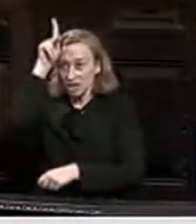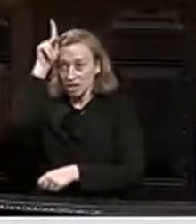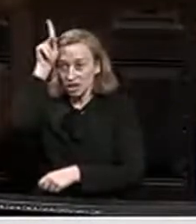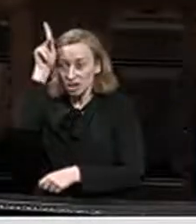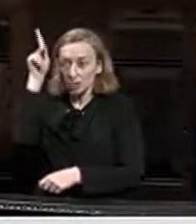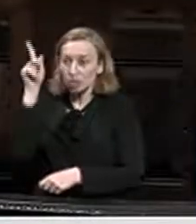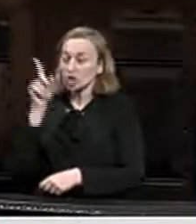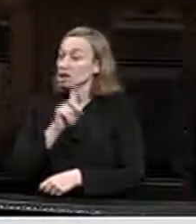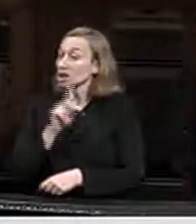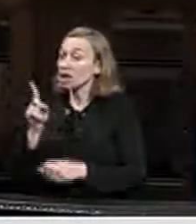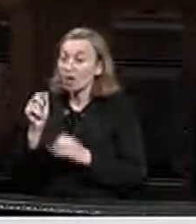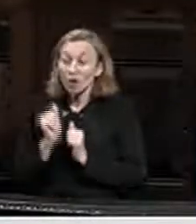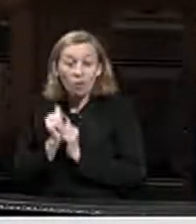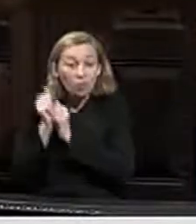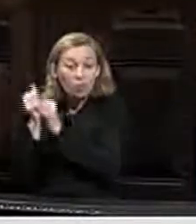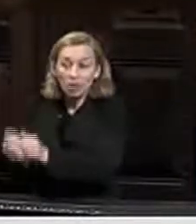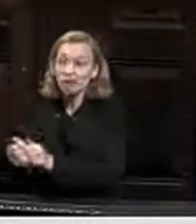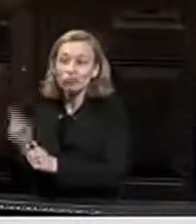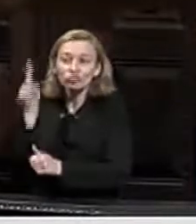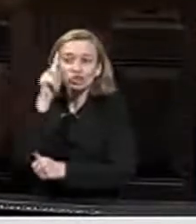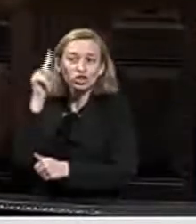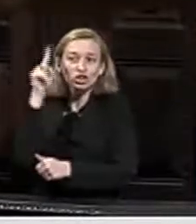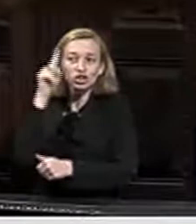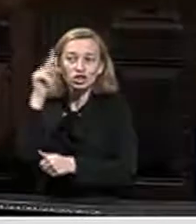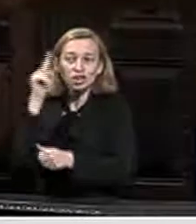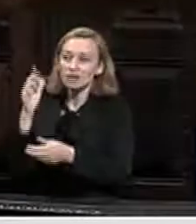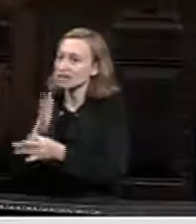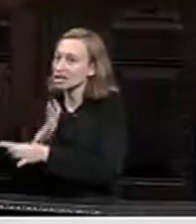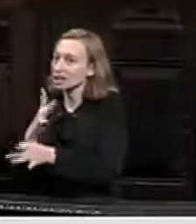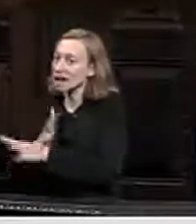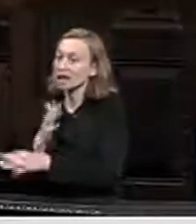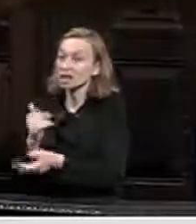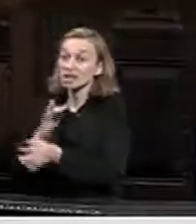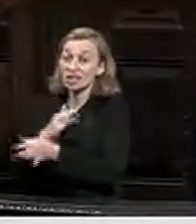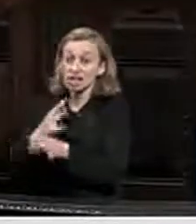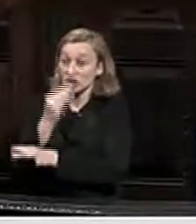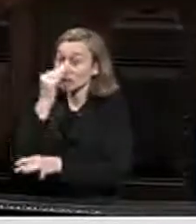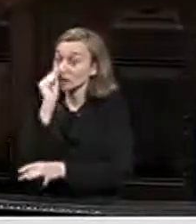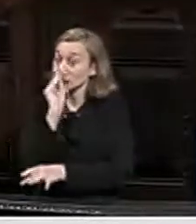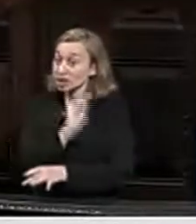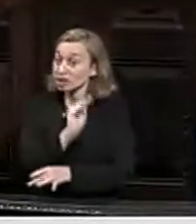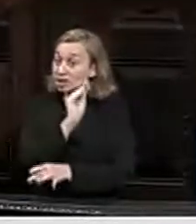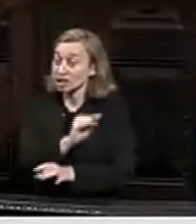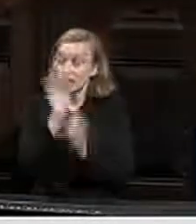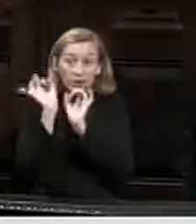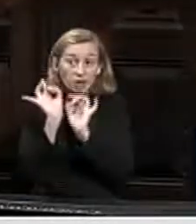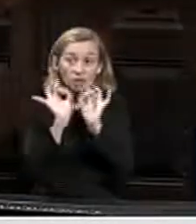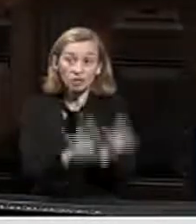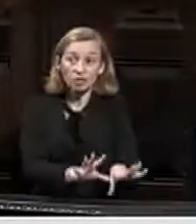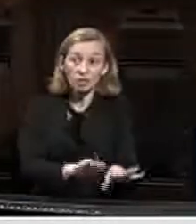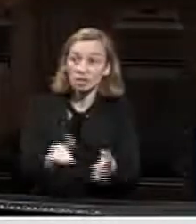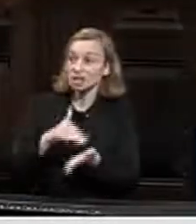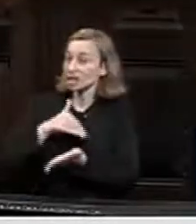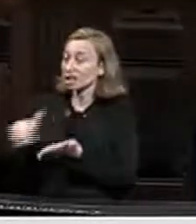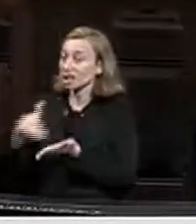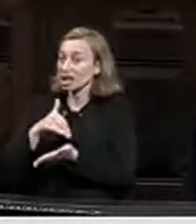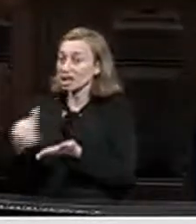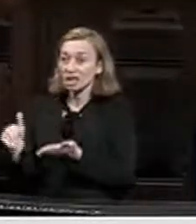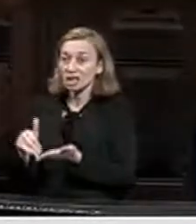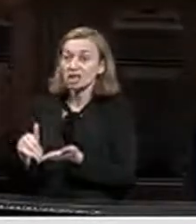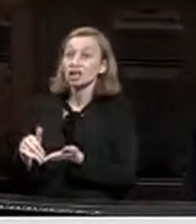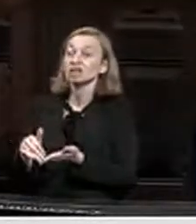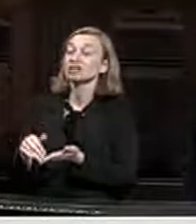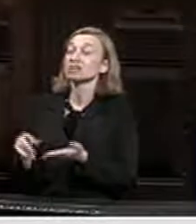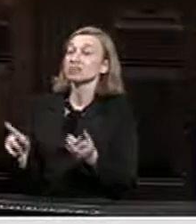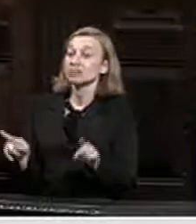prefeito que não acompanha o dia a dia da cidade, a cidade está largada, os conflitos entre os secretariados são